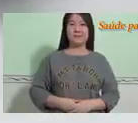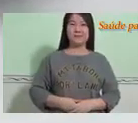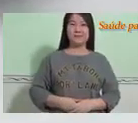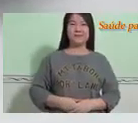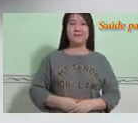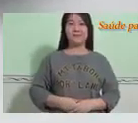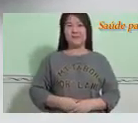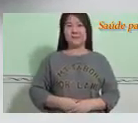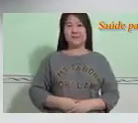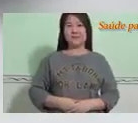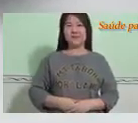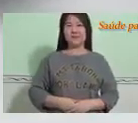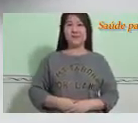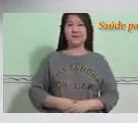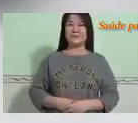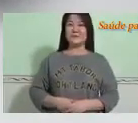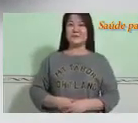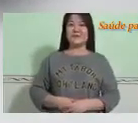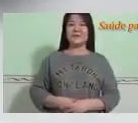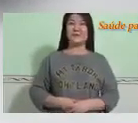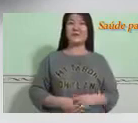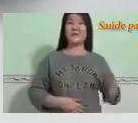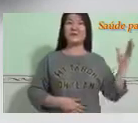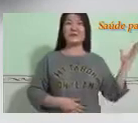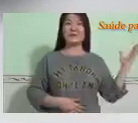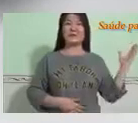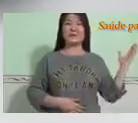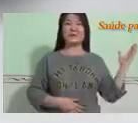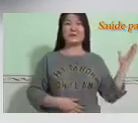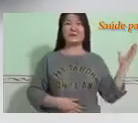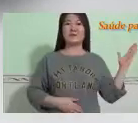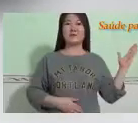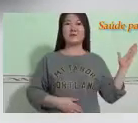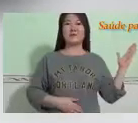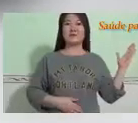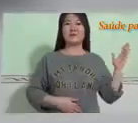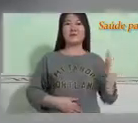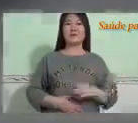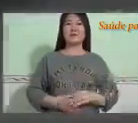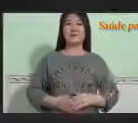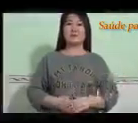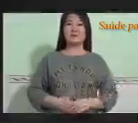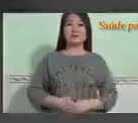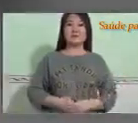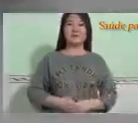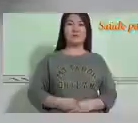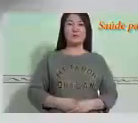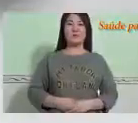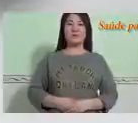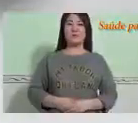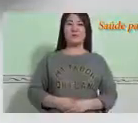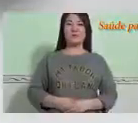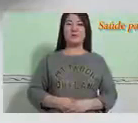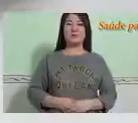VIDA, sobre a região abdominal, estiver em tratamento com medicamentos que alteram a sensibilidade da pele.